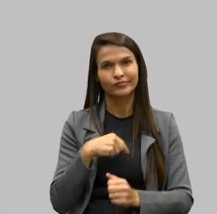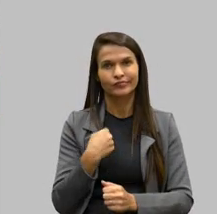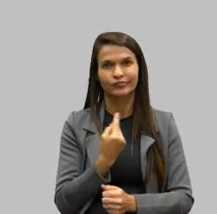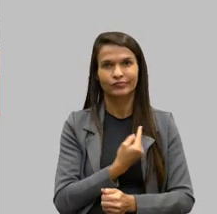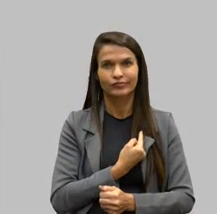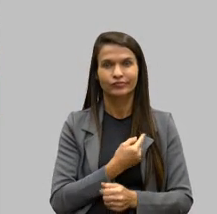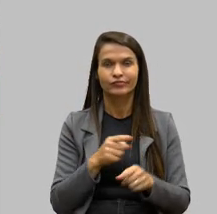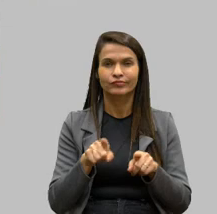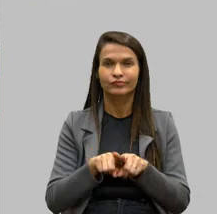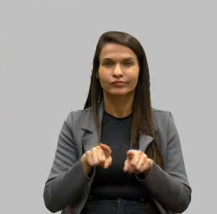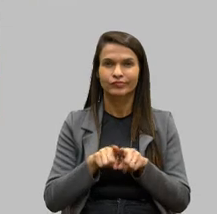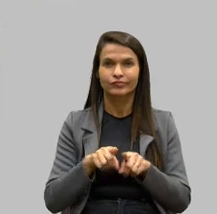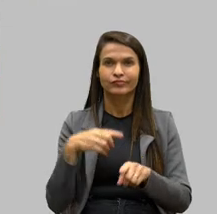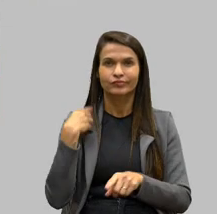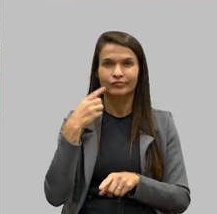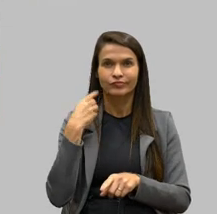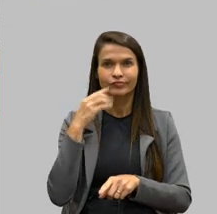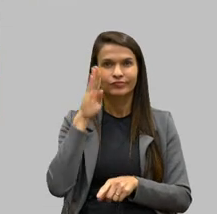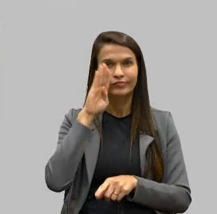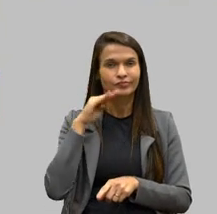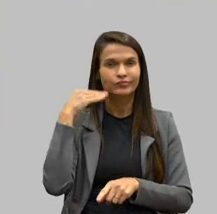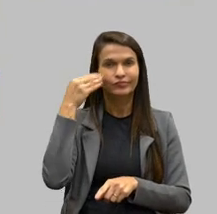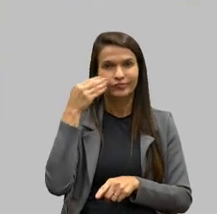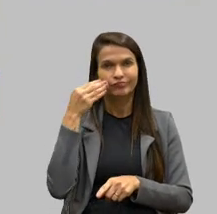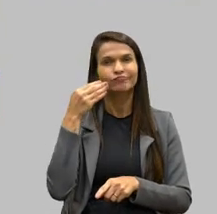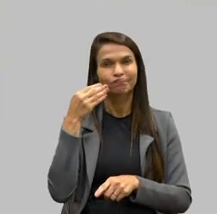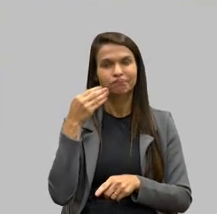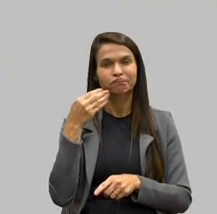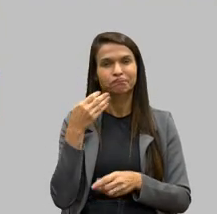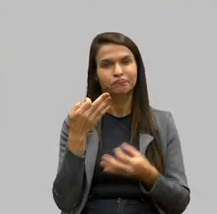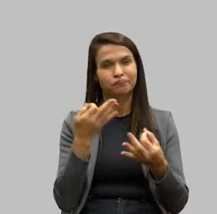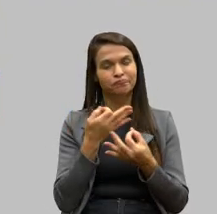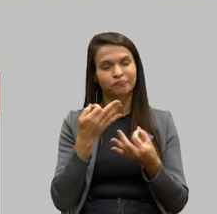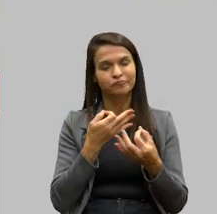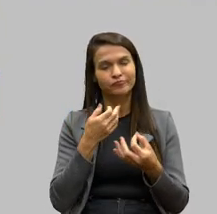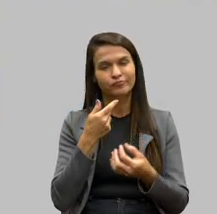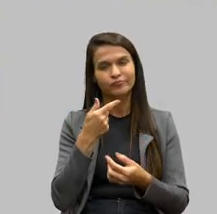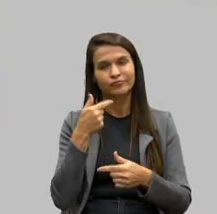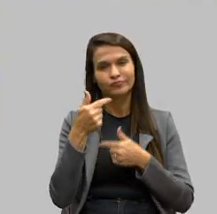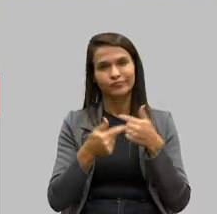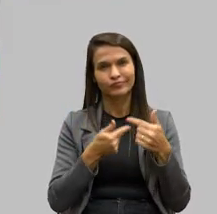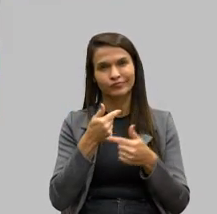Beatriz, que conduziu muito bem a sessão. Aqui é o fiscaliza.